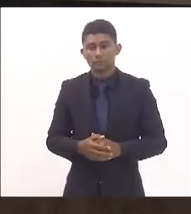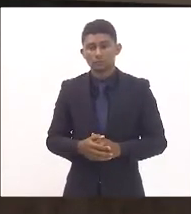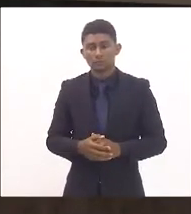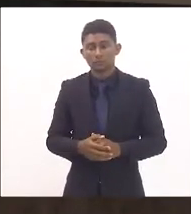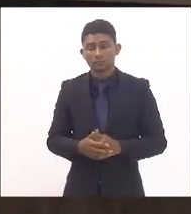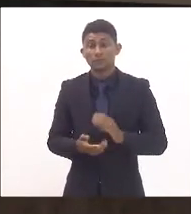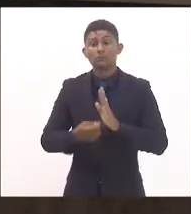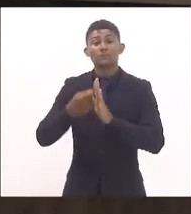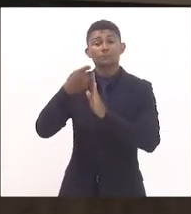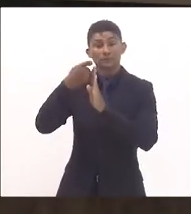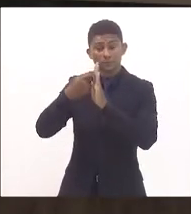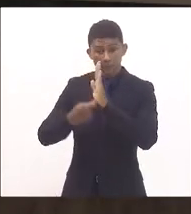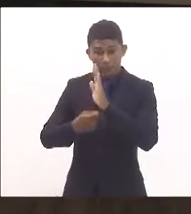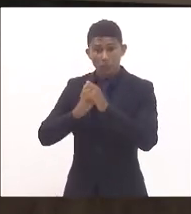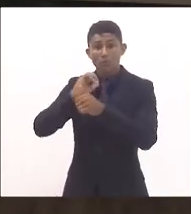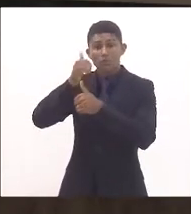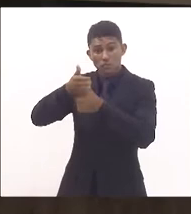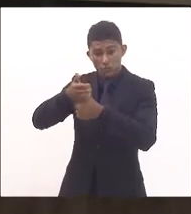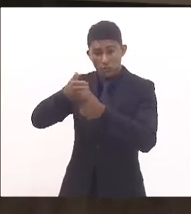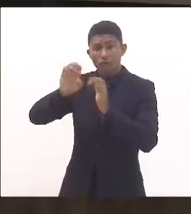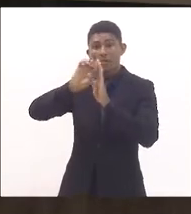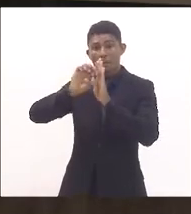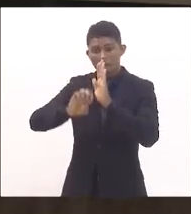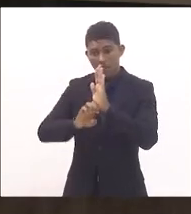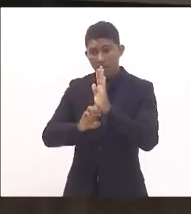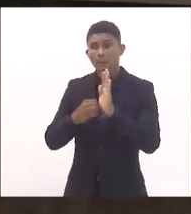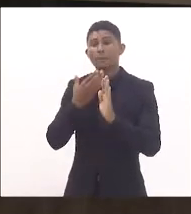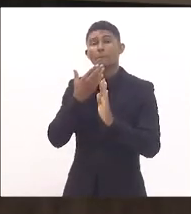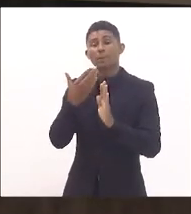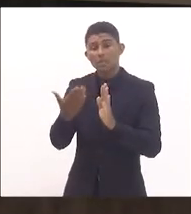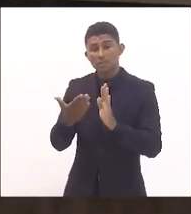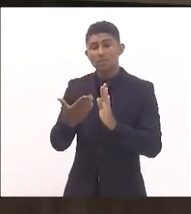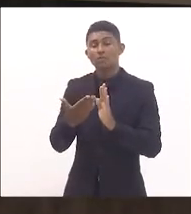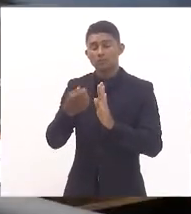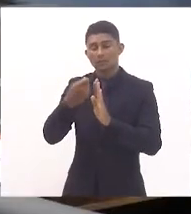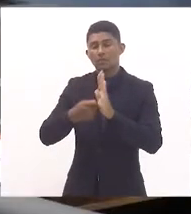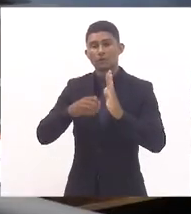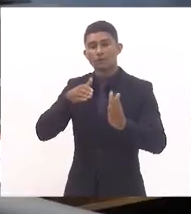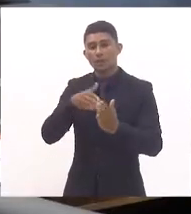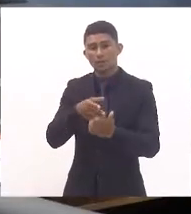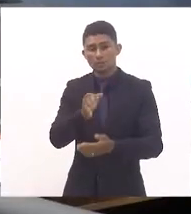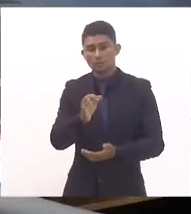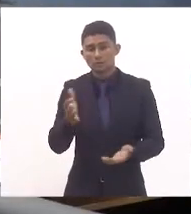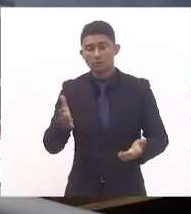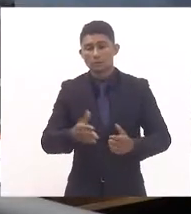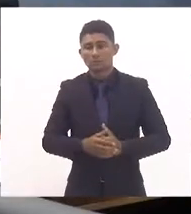emendas apresentadas, pedindo forma final de redação. É isso.